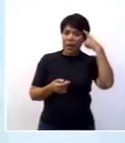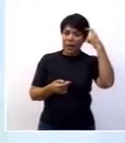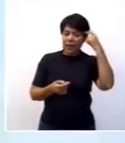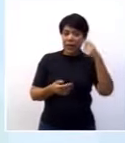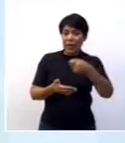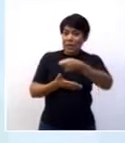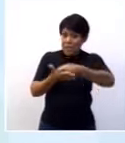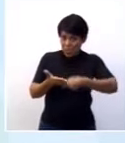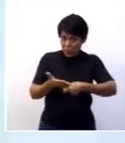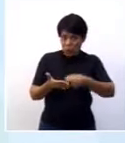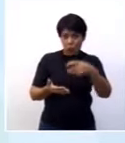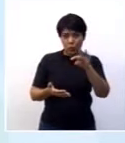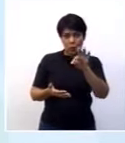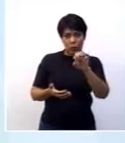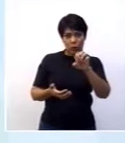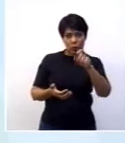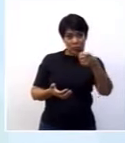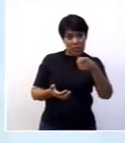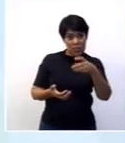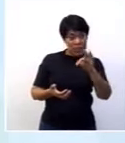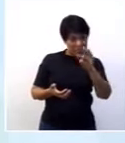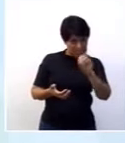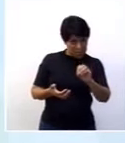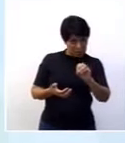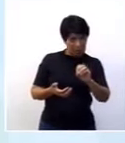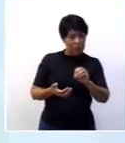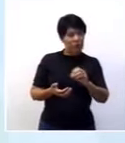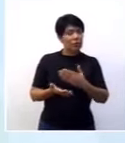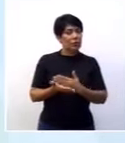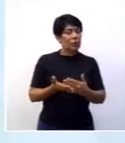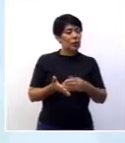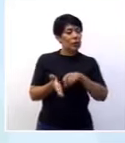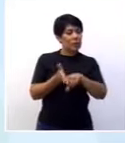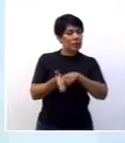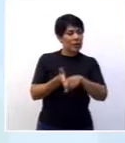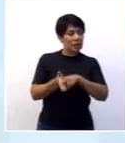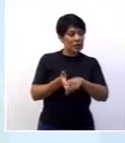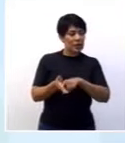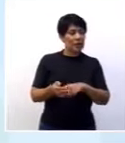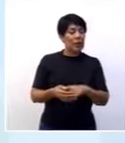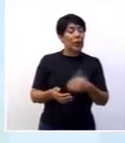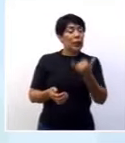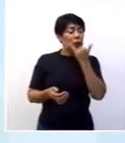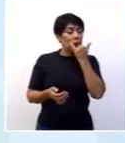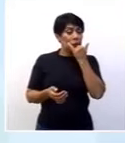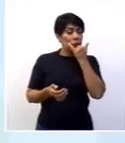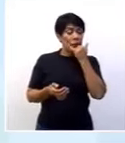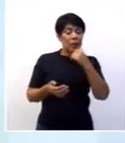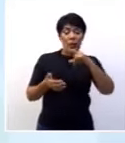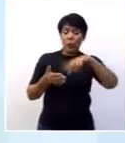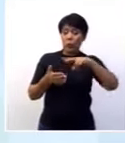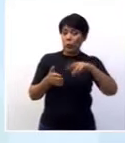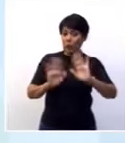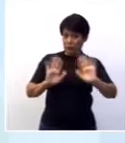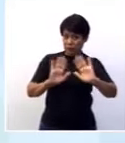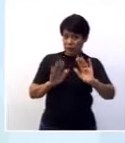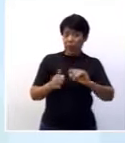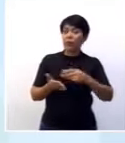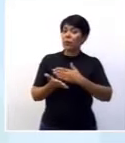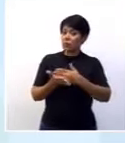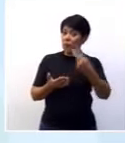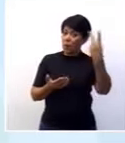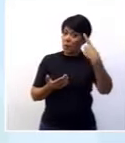texto, né, em que nós vamos ali pesquisar, desculpe, eu não li para vocês a introdução, tá? Vamos ler a introdução,